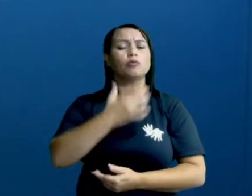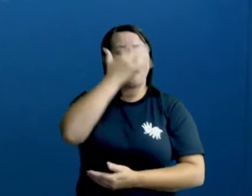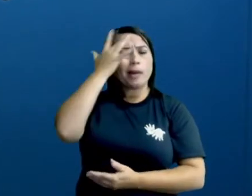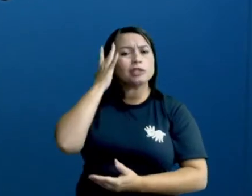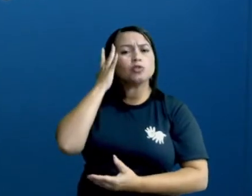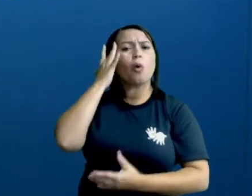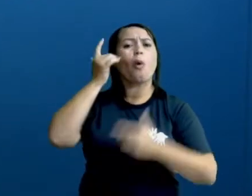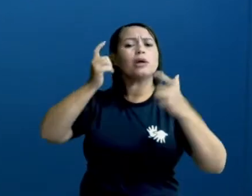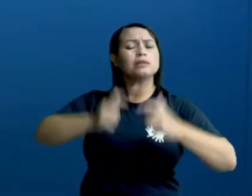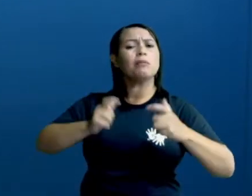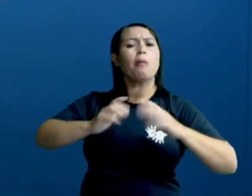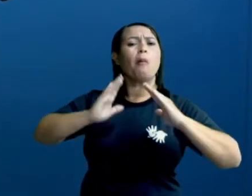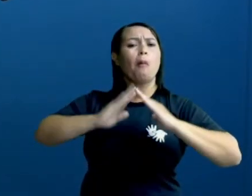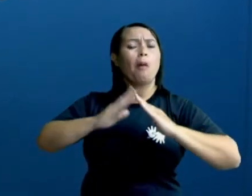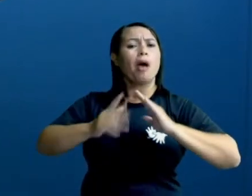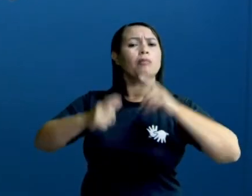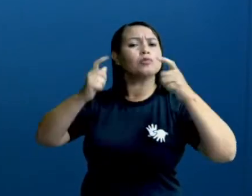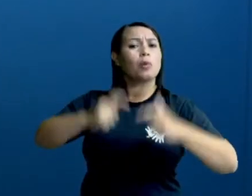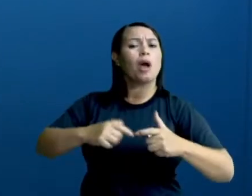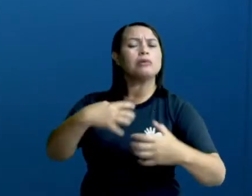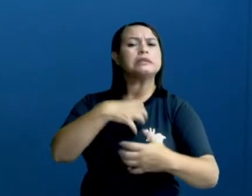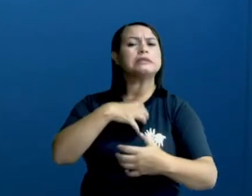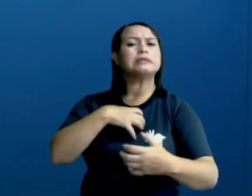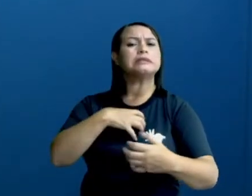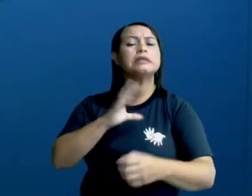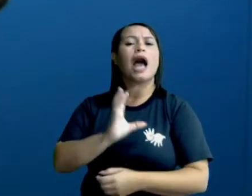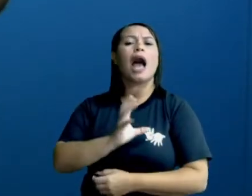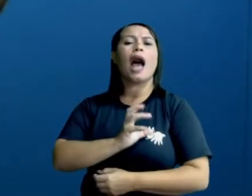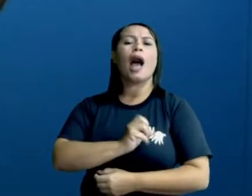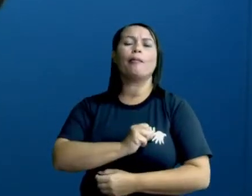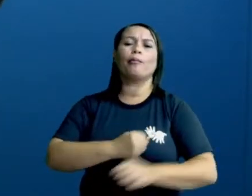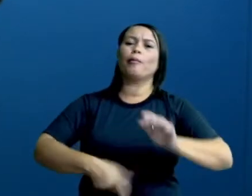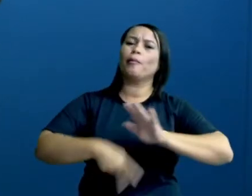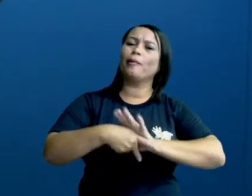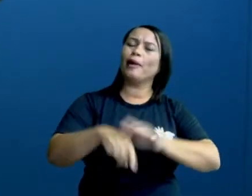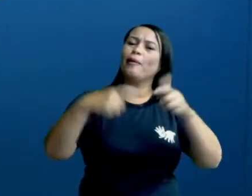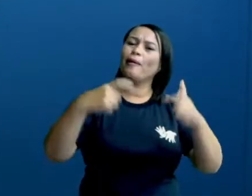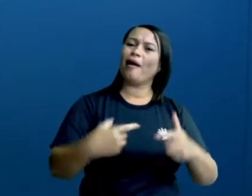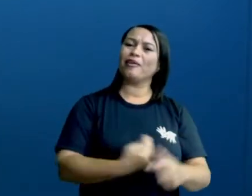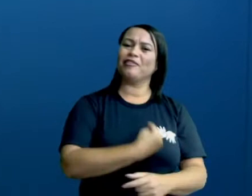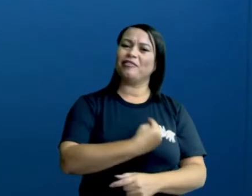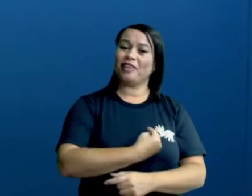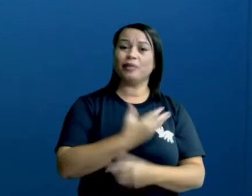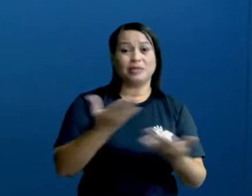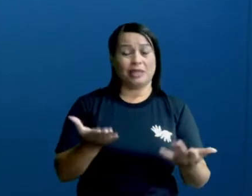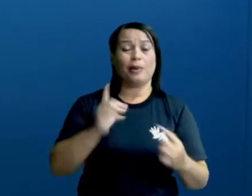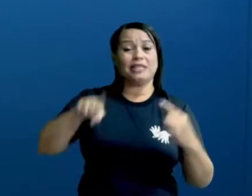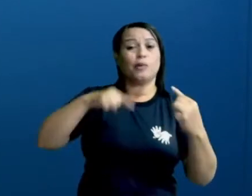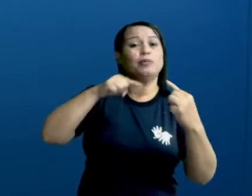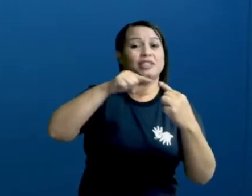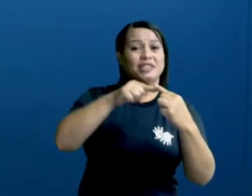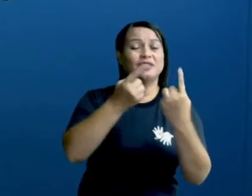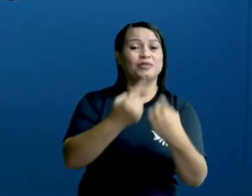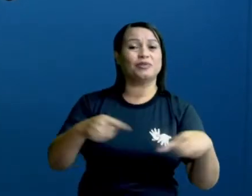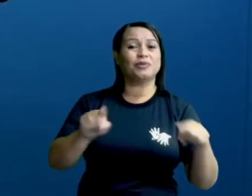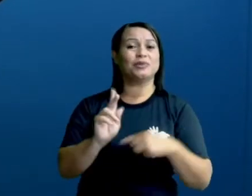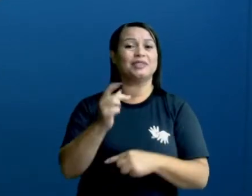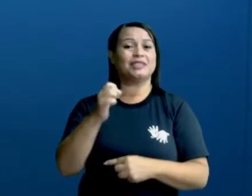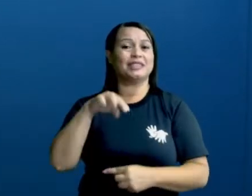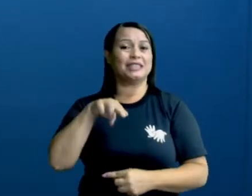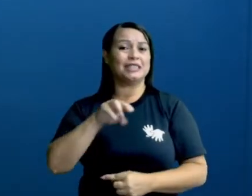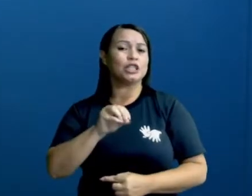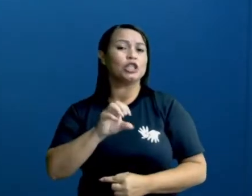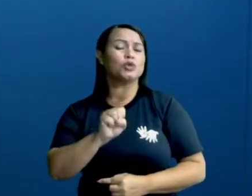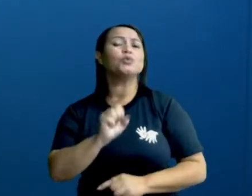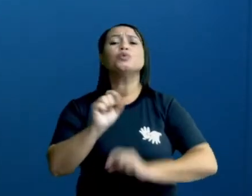de um determinado local, possamos sentir amor por esse local onde nós vivemos. Esse é o objetivo dos hinos, né? E